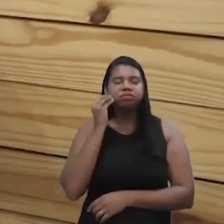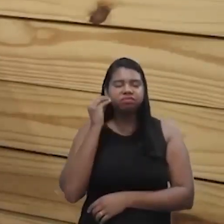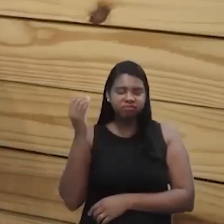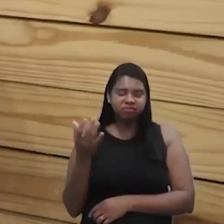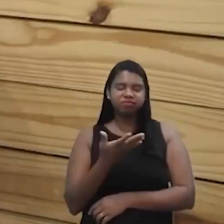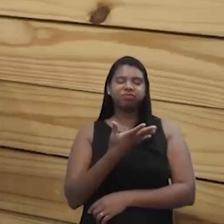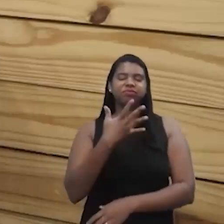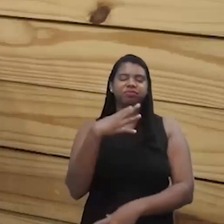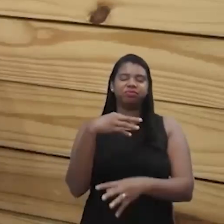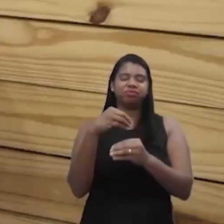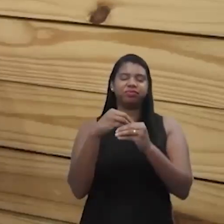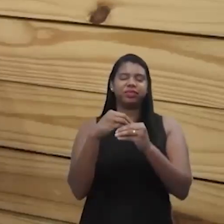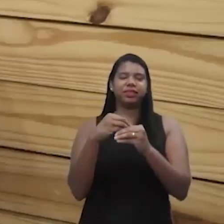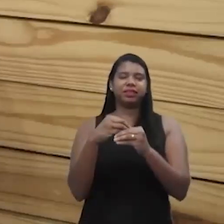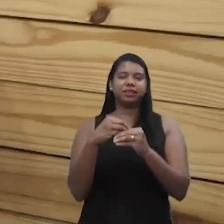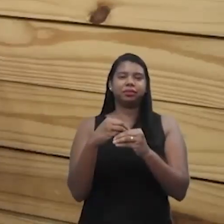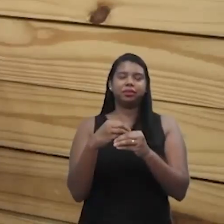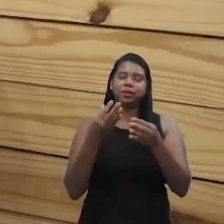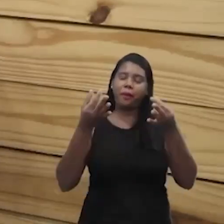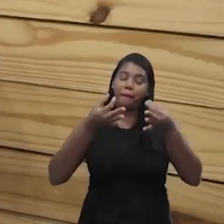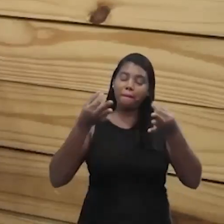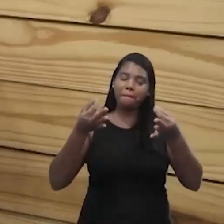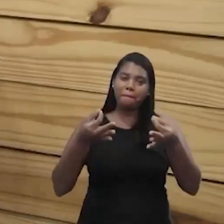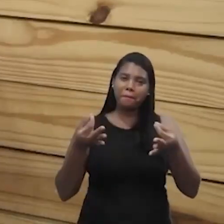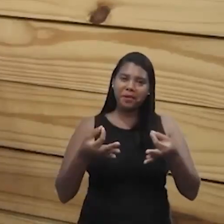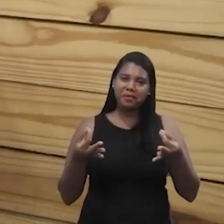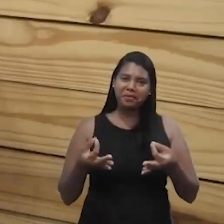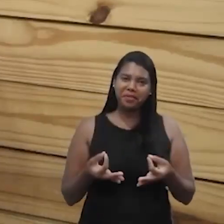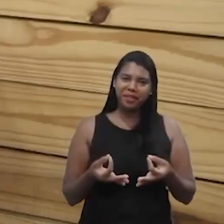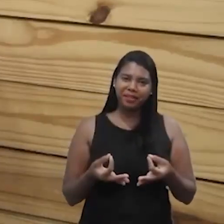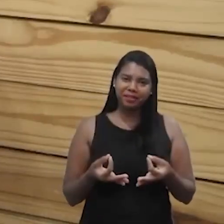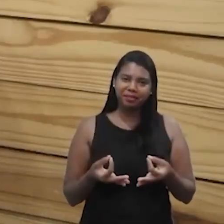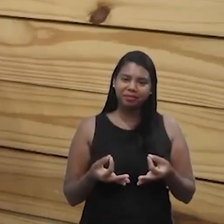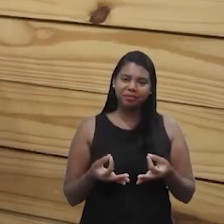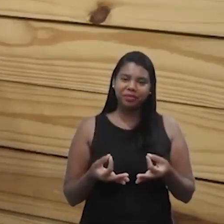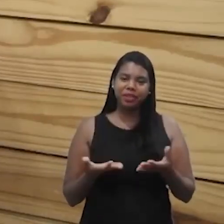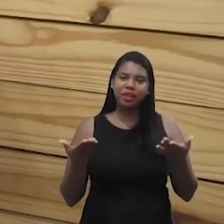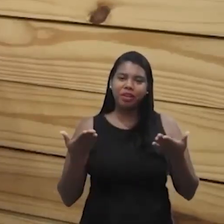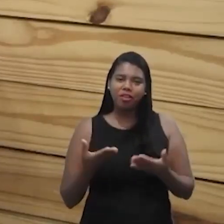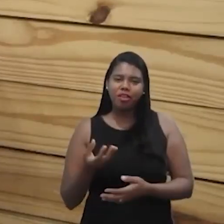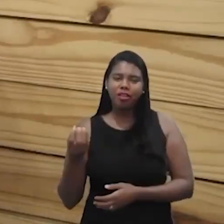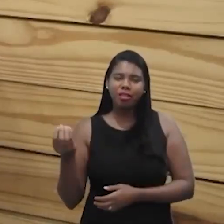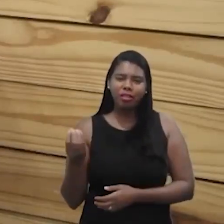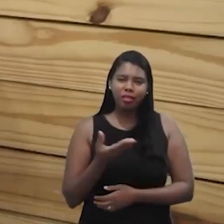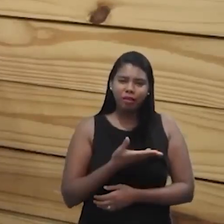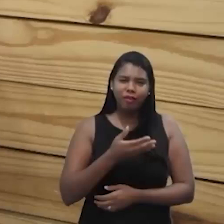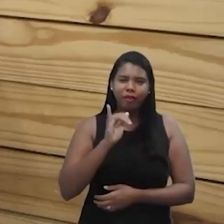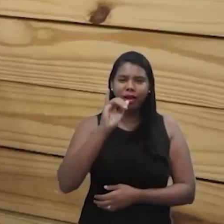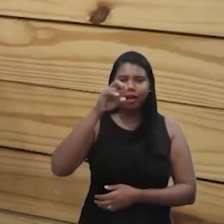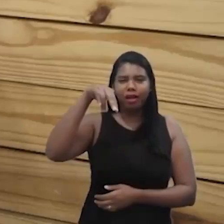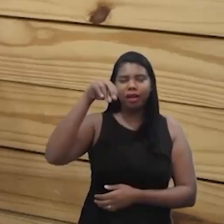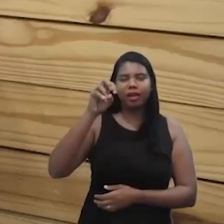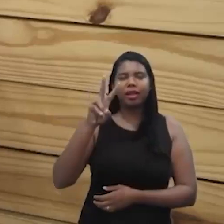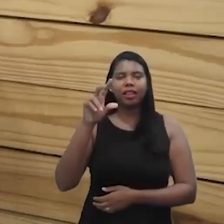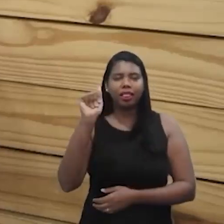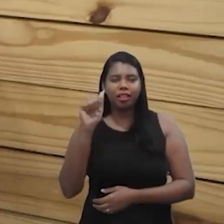Esse casamento, né, ele é perfeito. E aí, quando a gente fala em inovação, a gente não está apenas